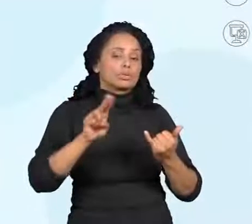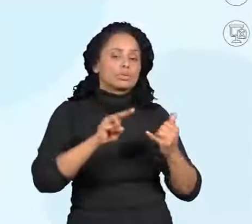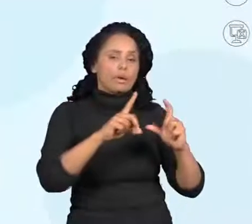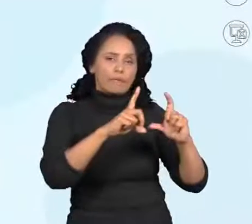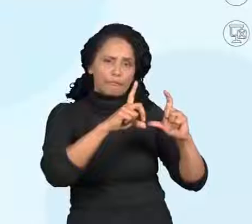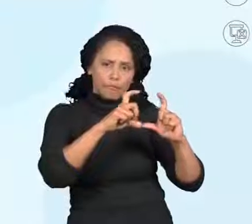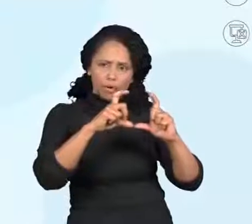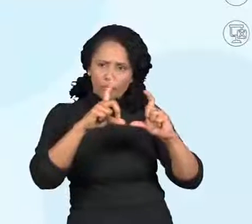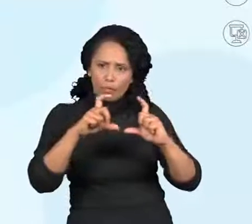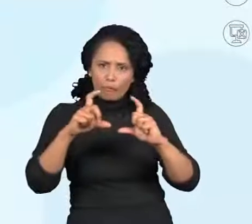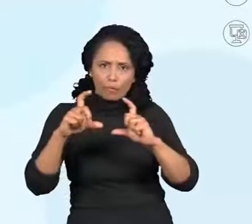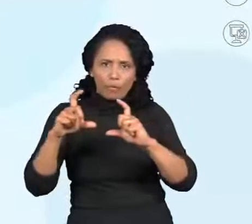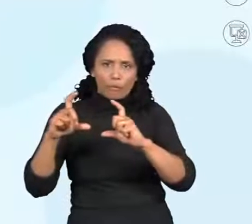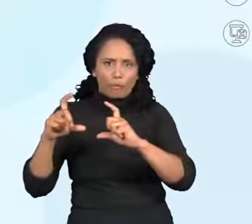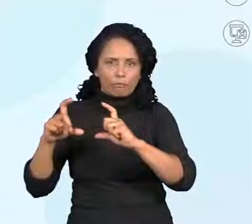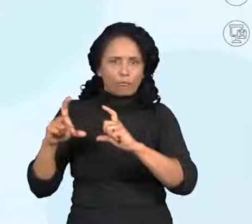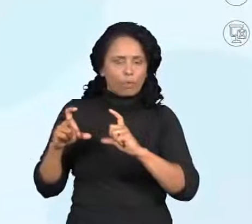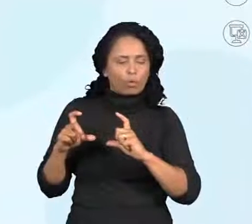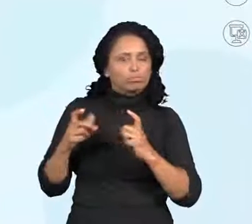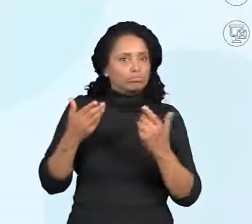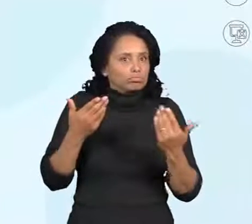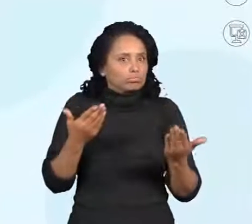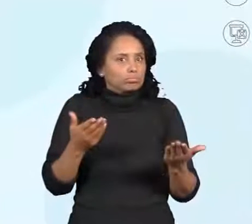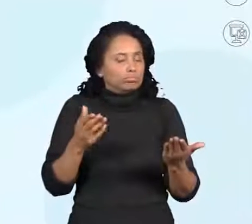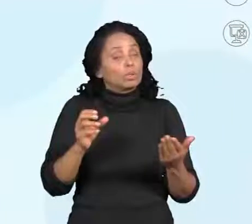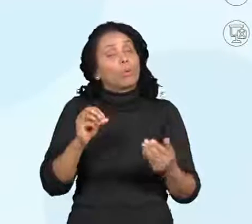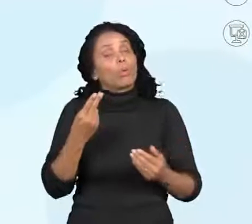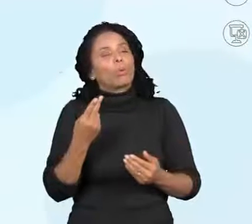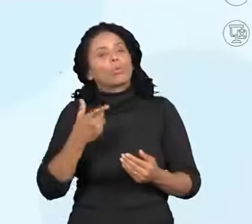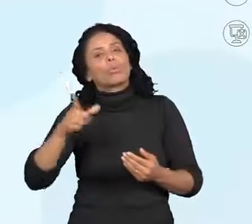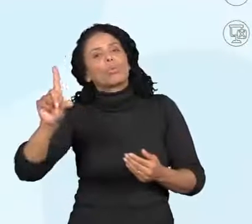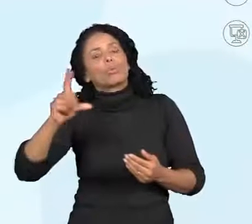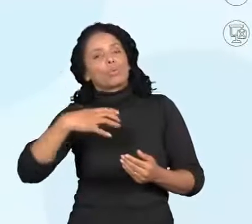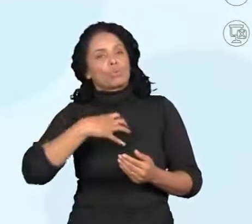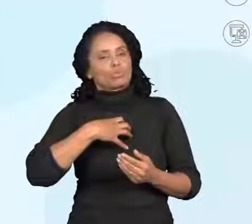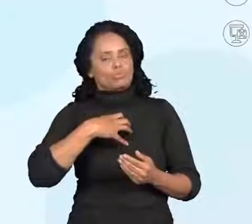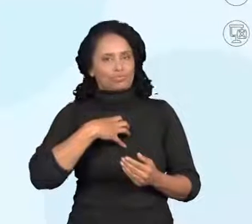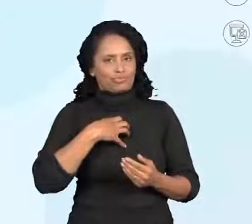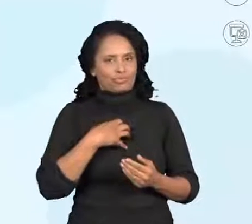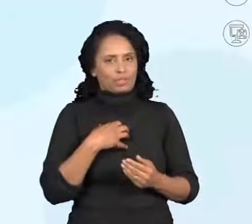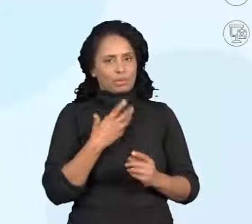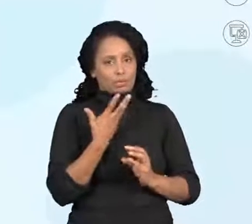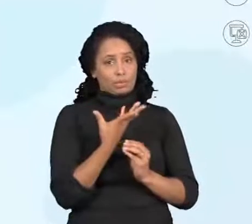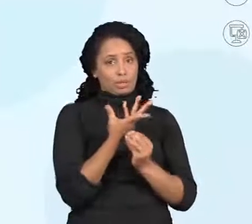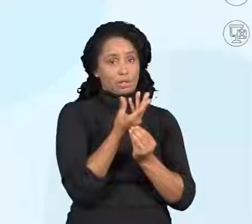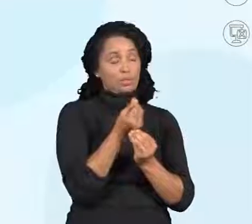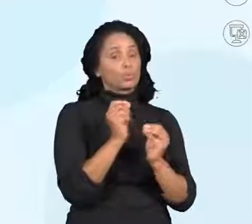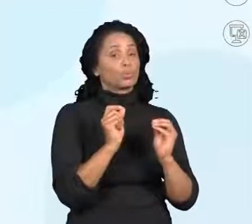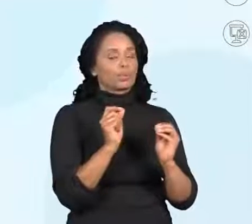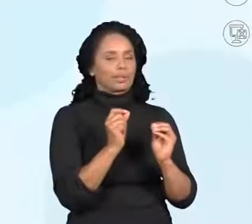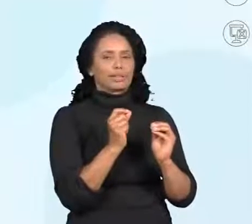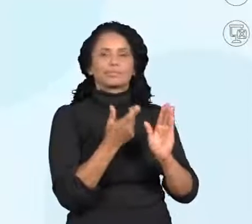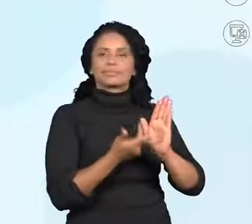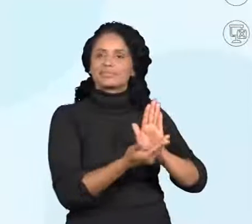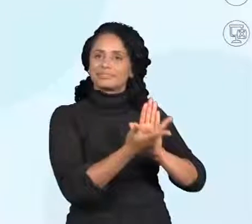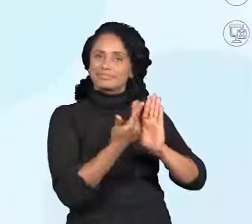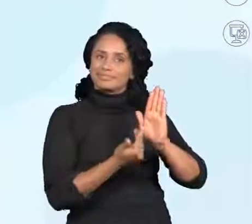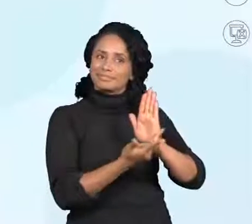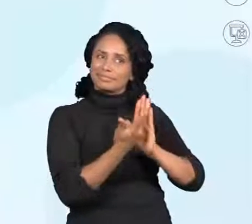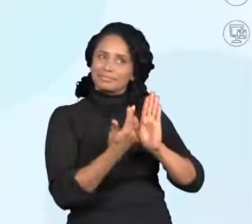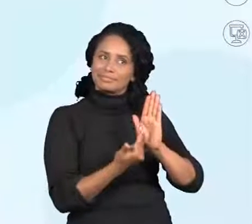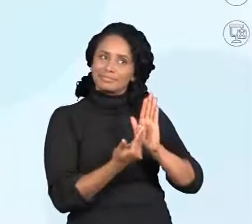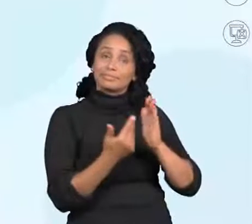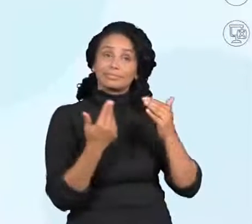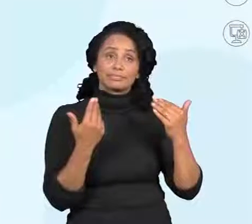usar uma outra modalidade da arte, que é o desenho. Modalidade das artes visuais que tem no traço o